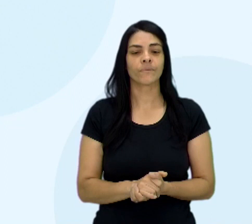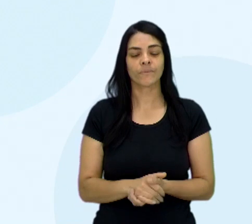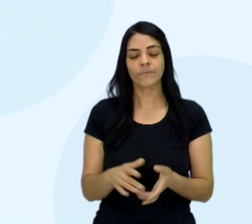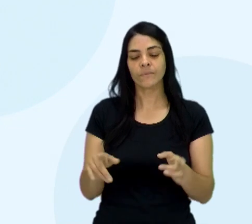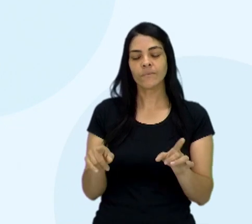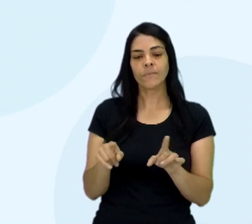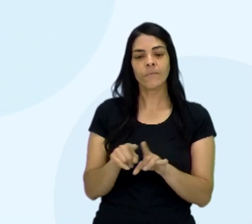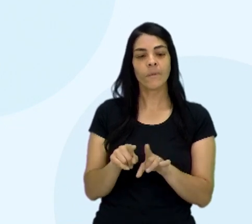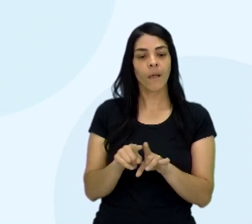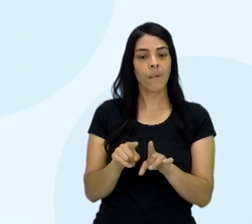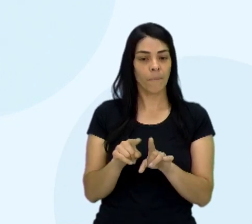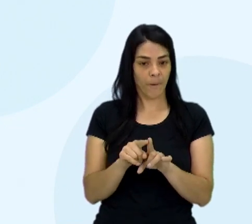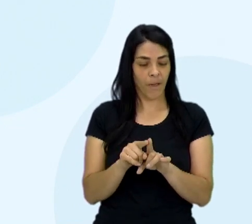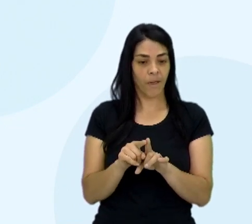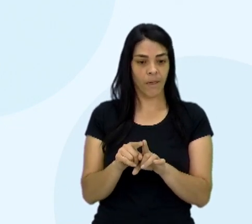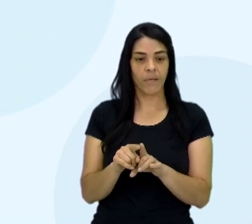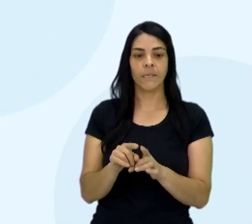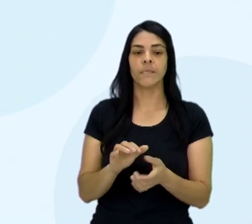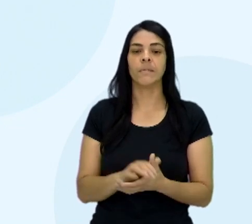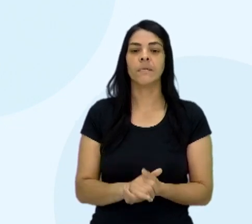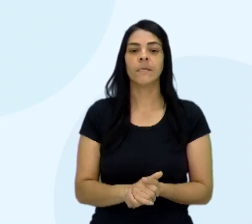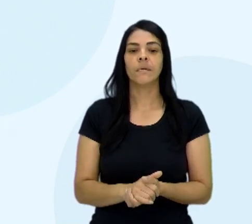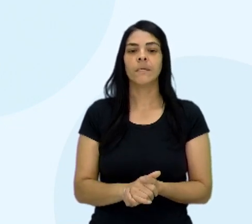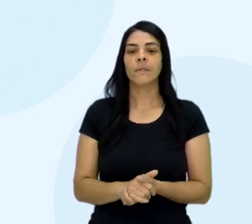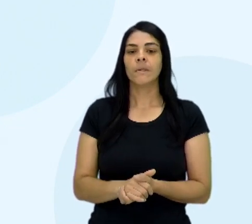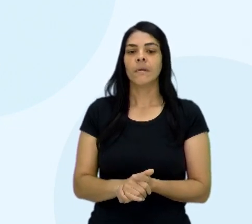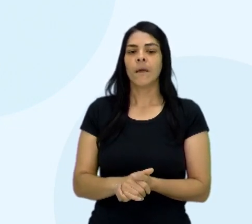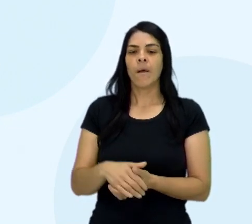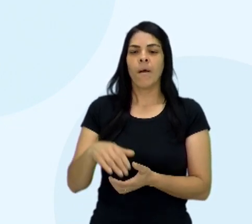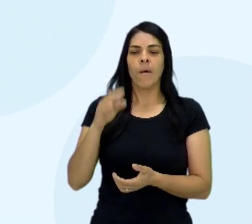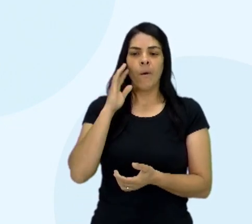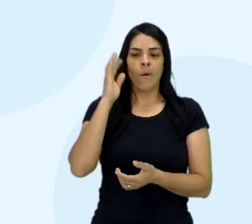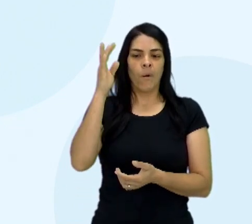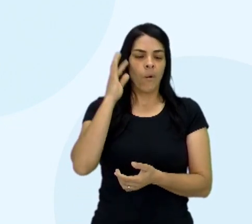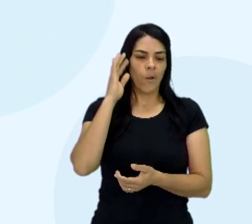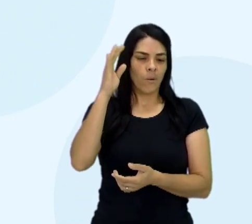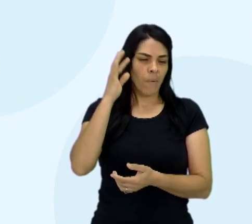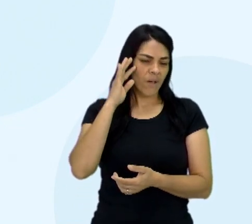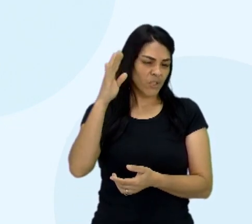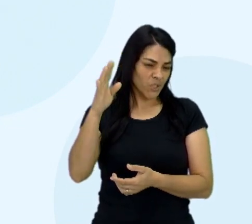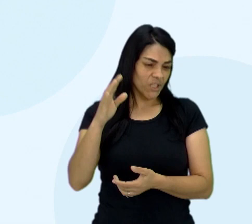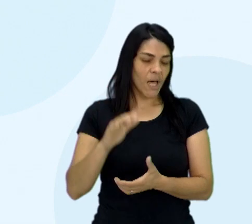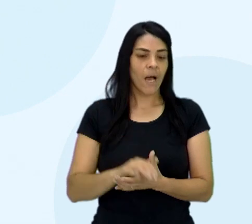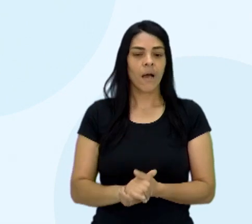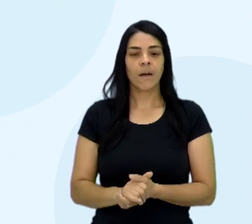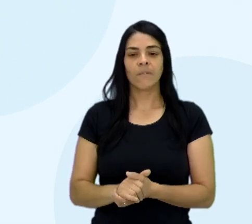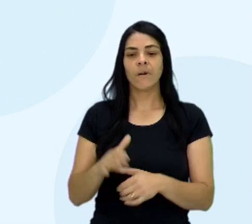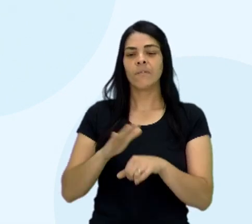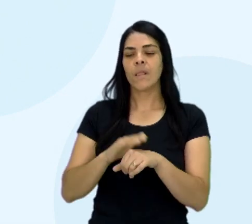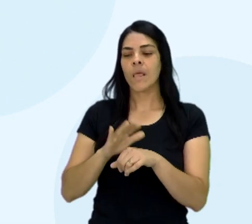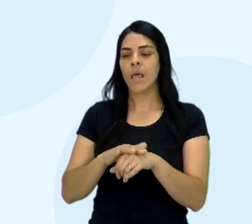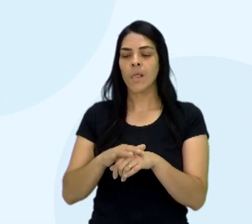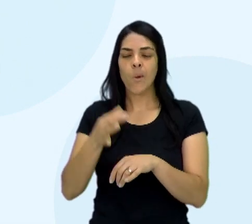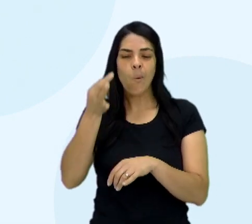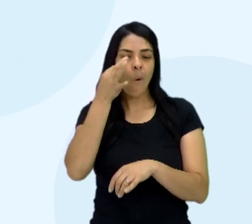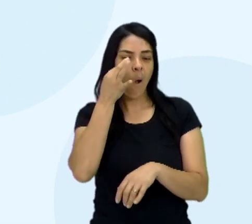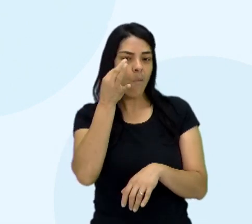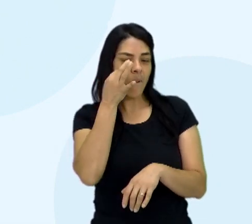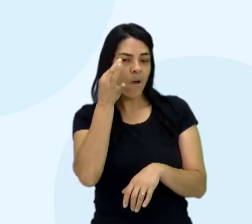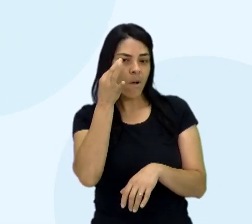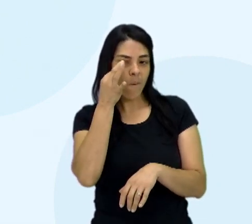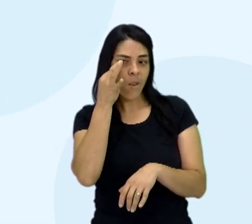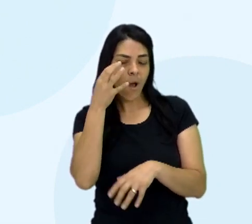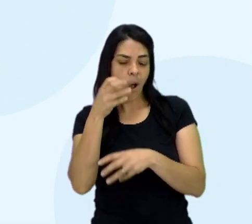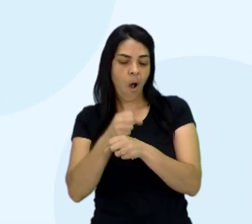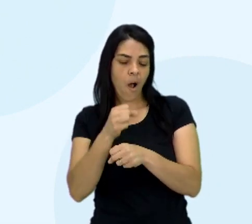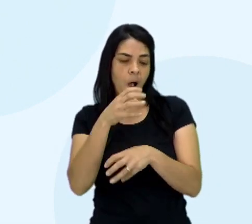previu umas coisas aí, ó. Ele fez uma previsão, né? Veja, sem instrumento nenhum, né? Fazendo apenas observações e alguns cálculos, já que